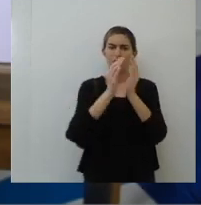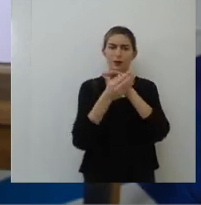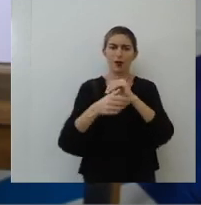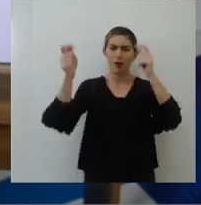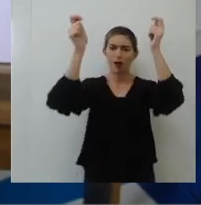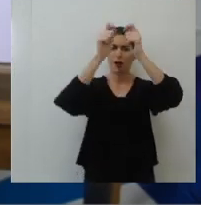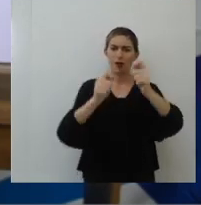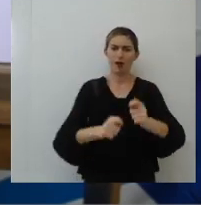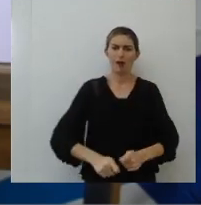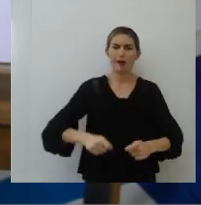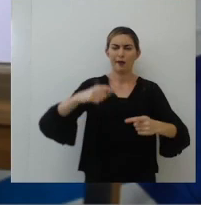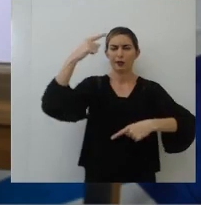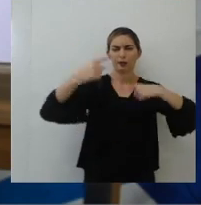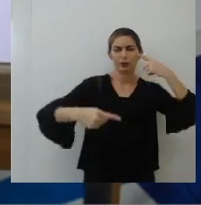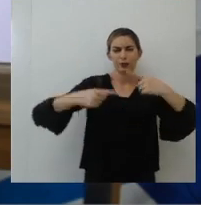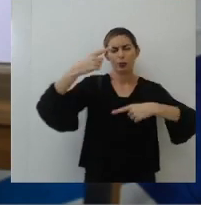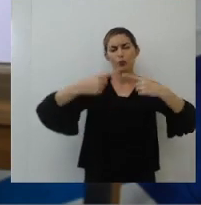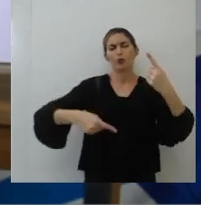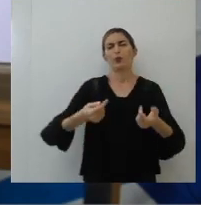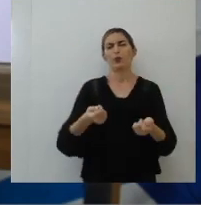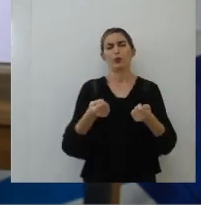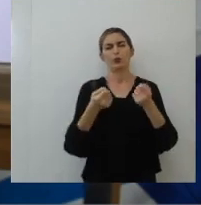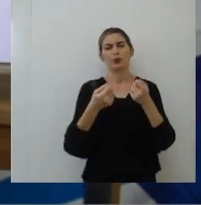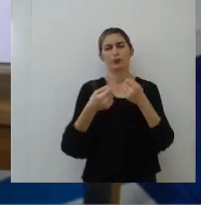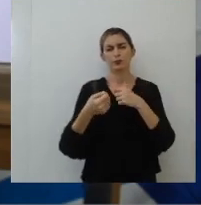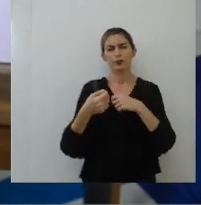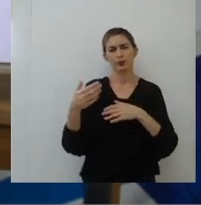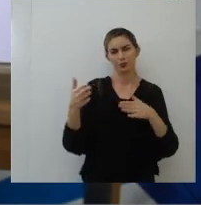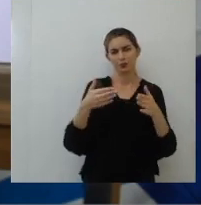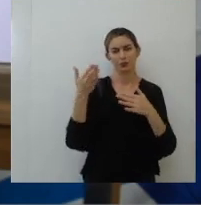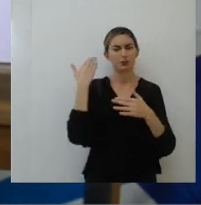arte do conflito, o barroco,